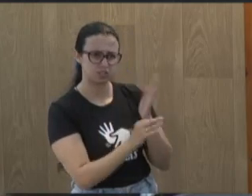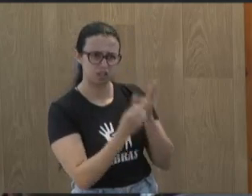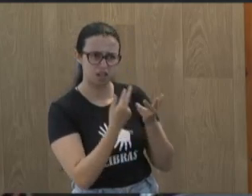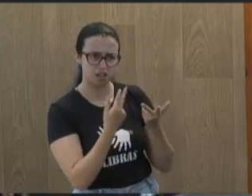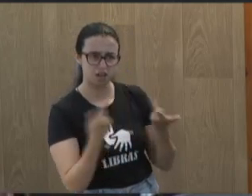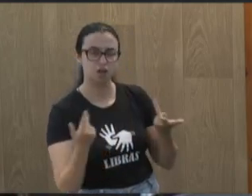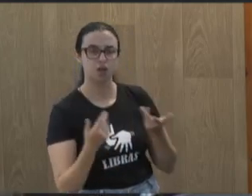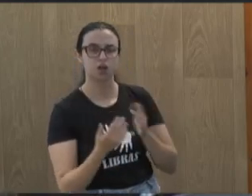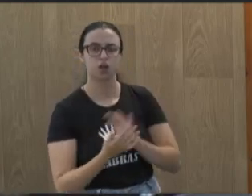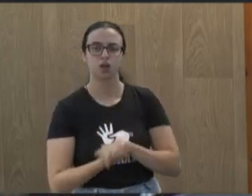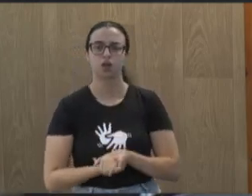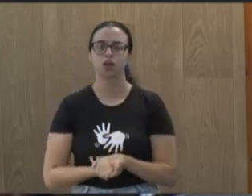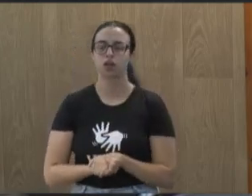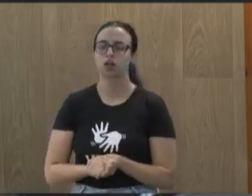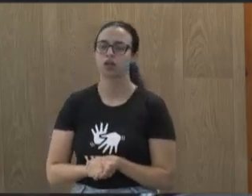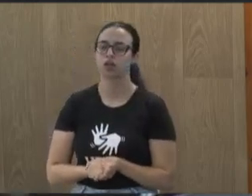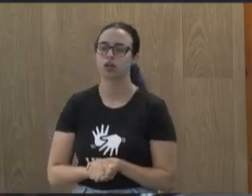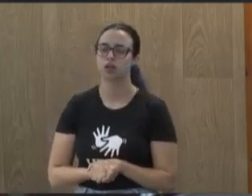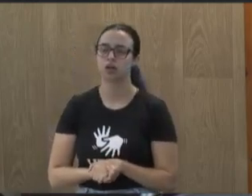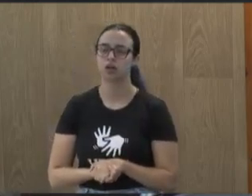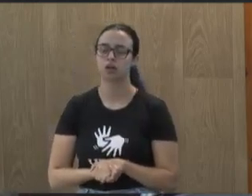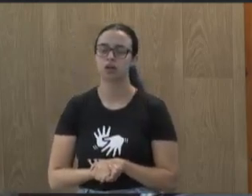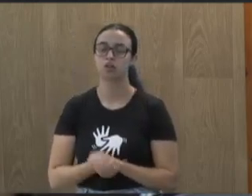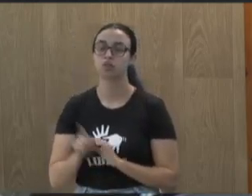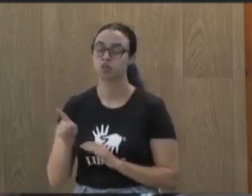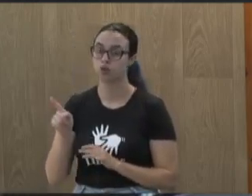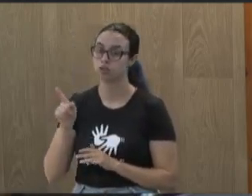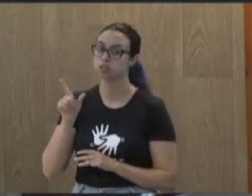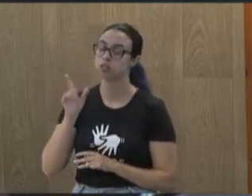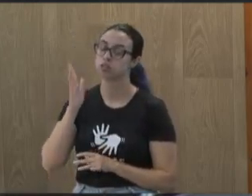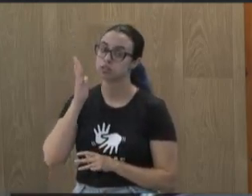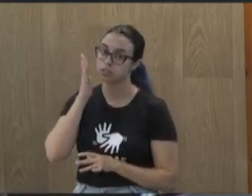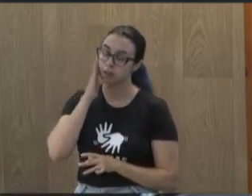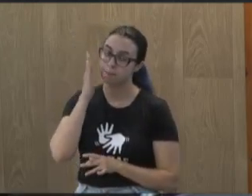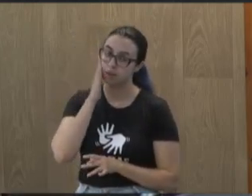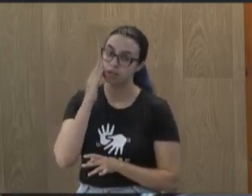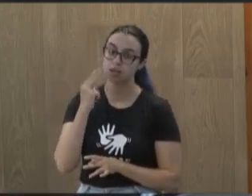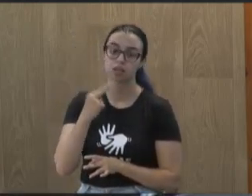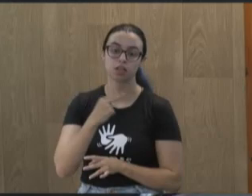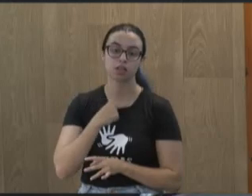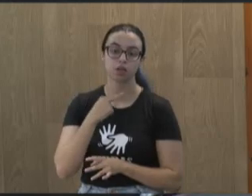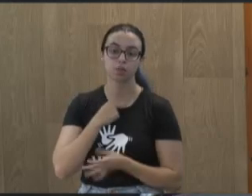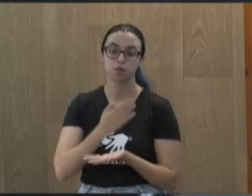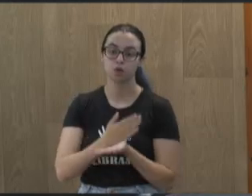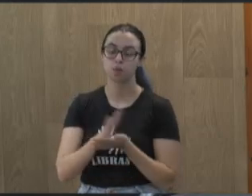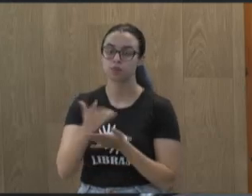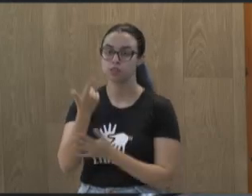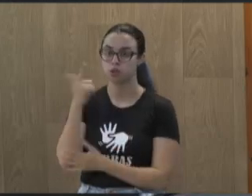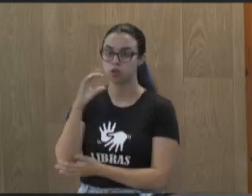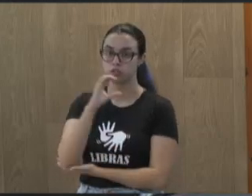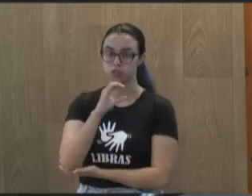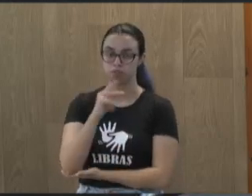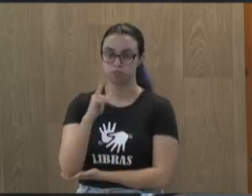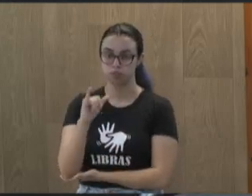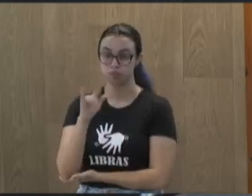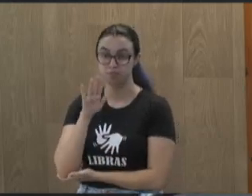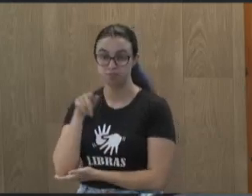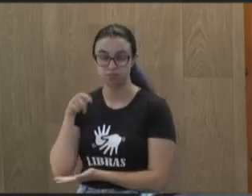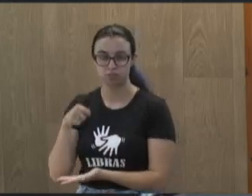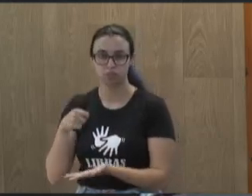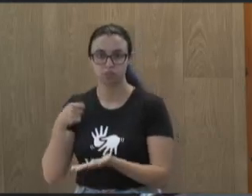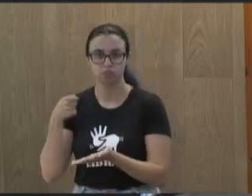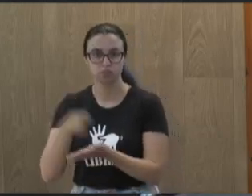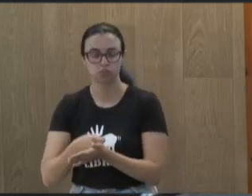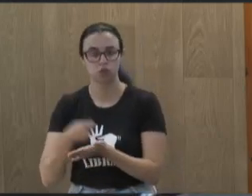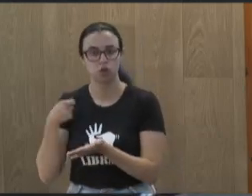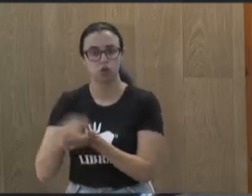de CPI, o senhor estava ciente de que não podia abrir outra CPI. Todavia, o senhor forçou os